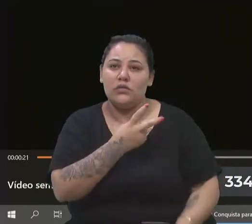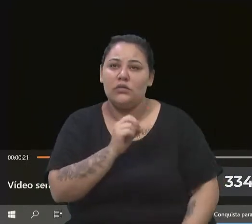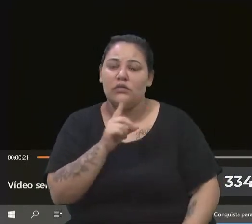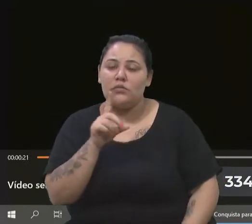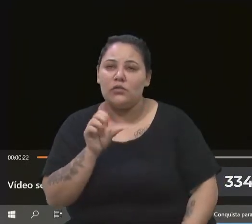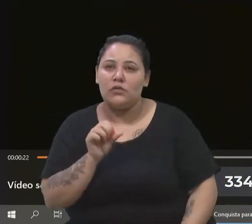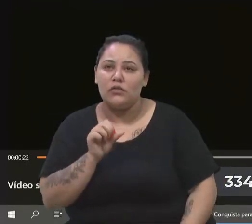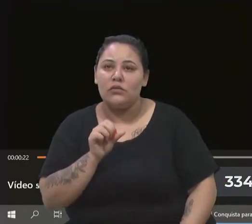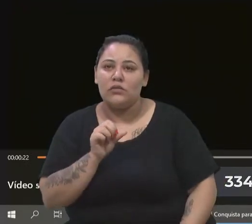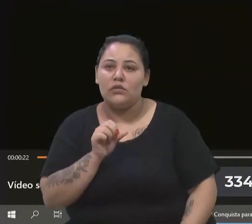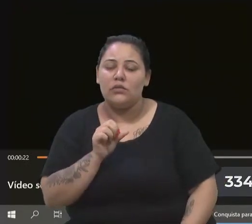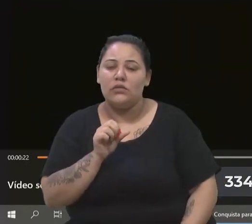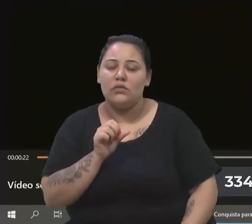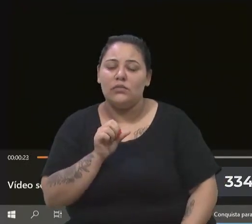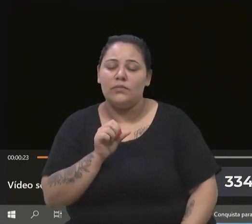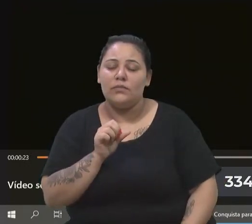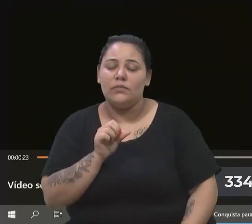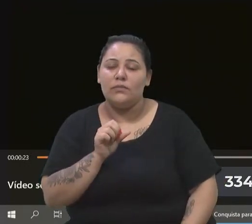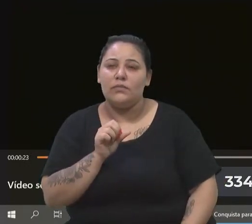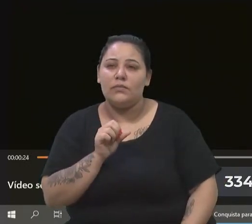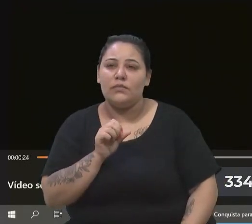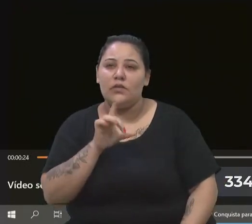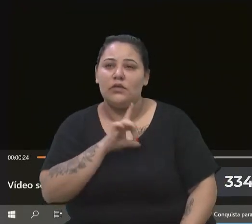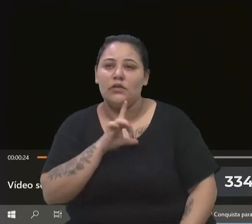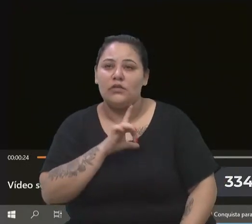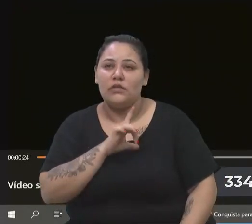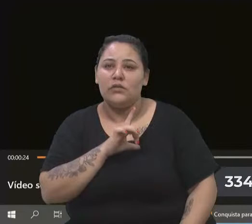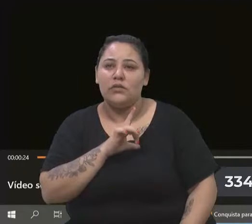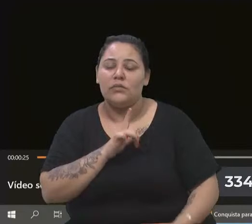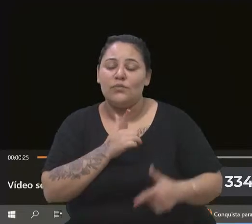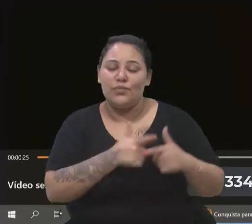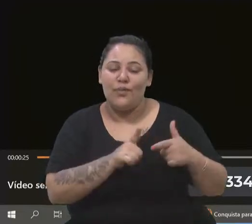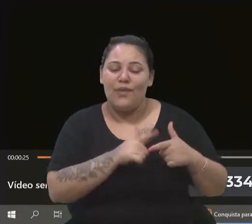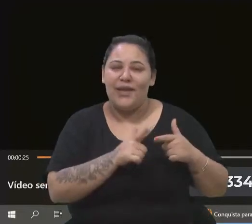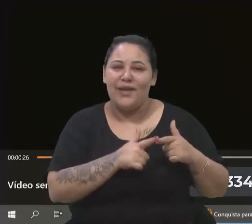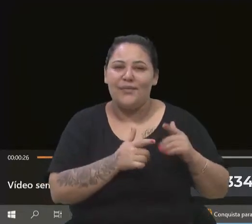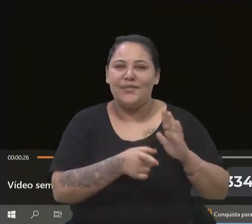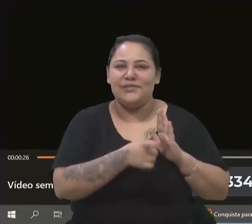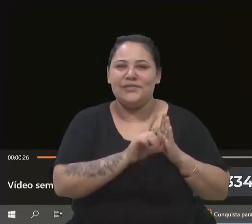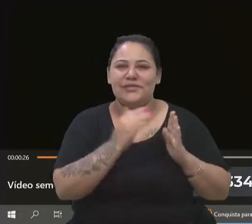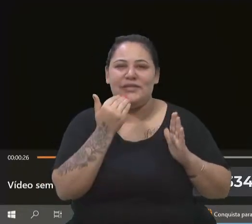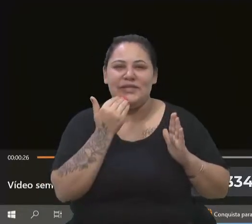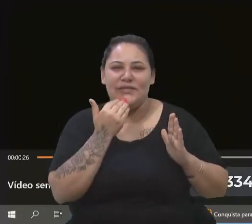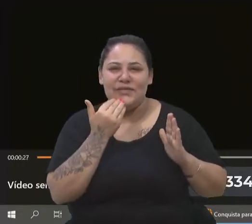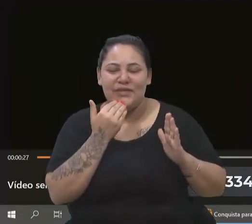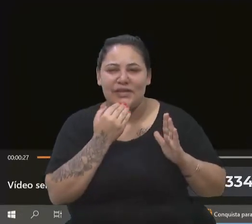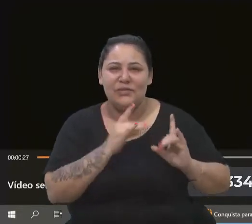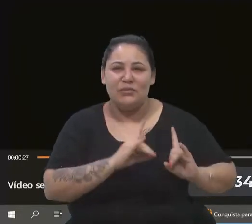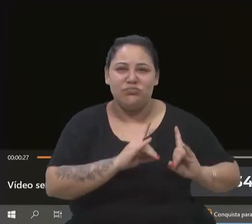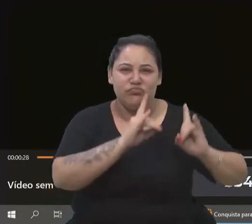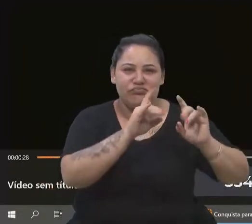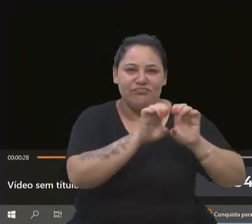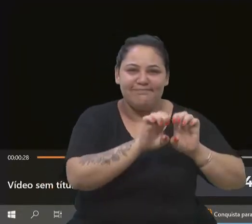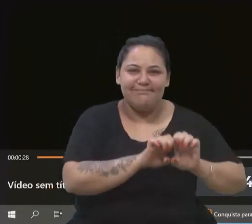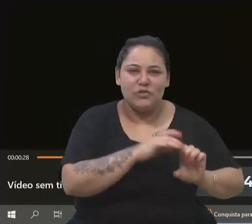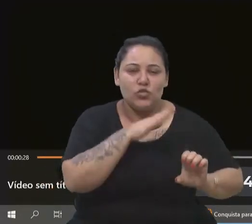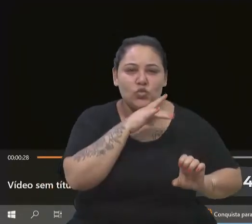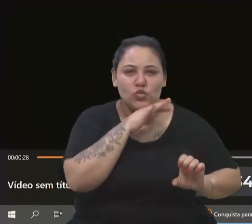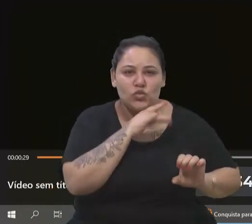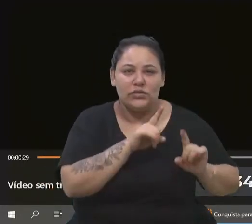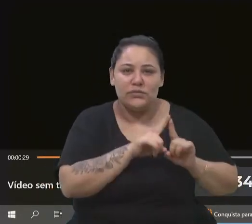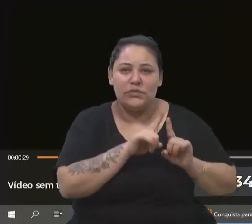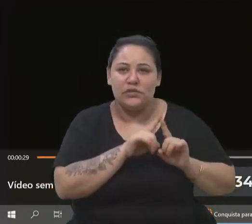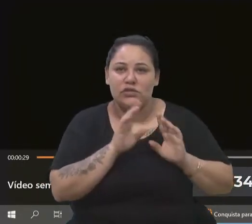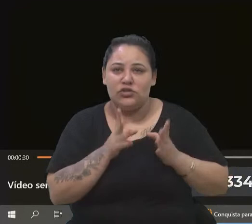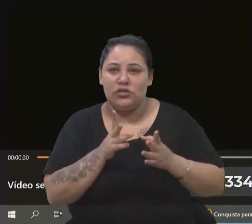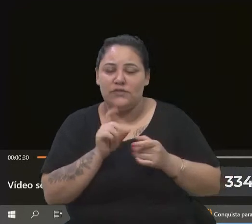escola vinha passando por um processo bem delicado, ela estava bem deteriorada, caindo. E a gente fazem 22 anos que